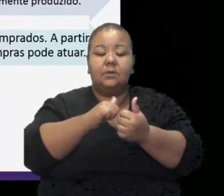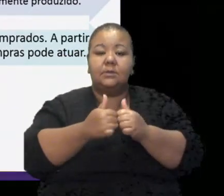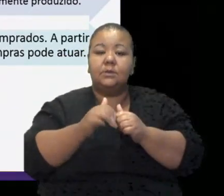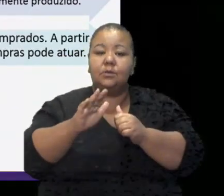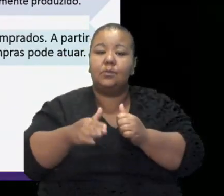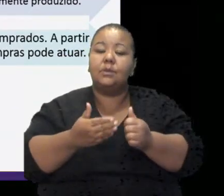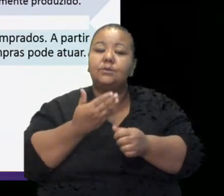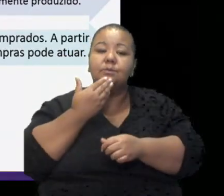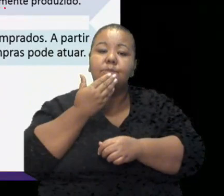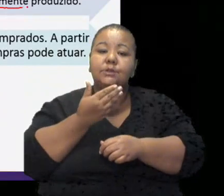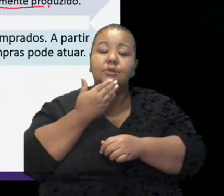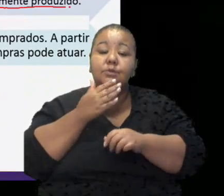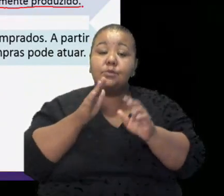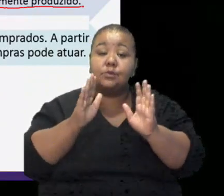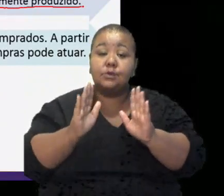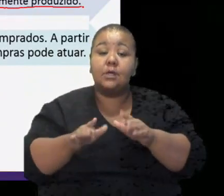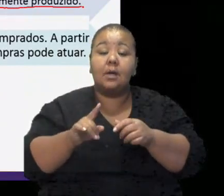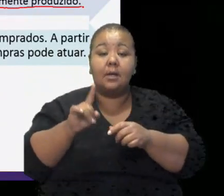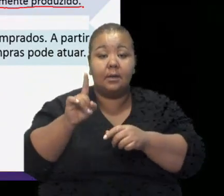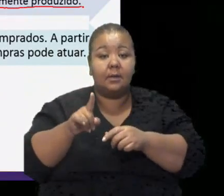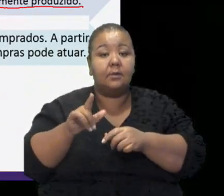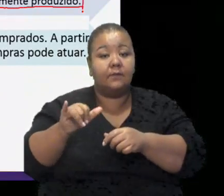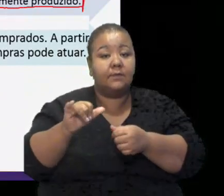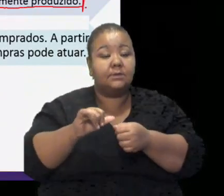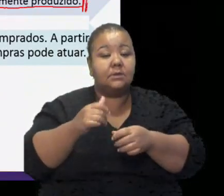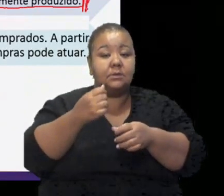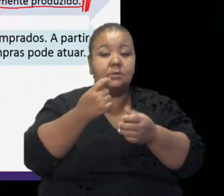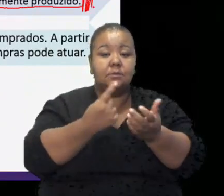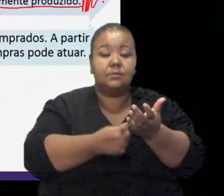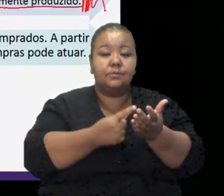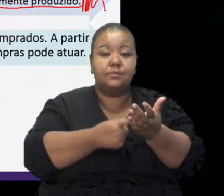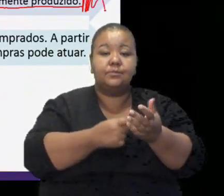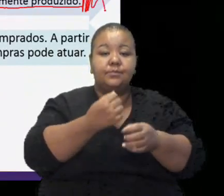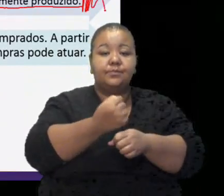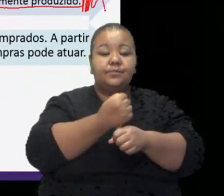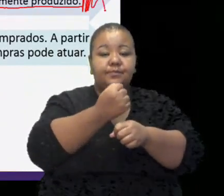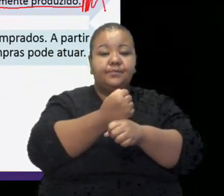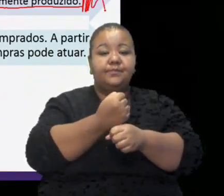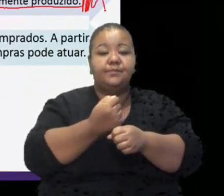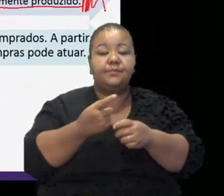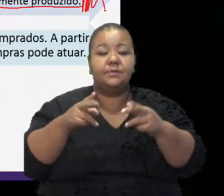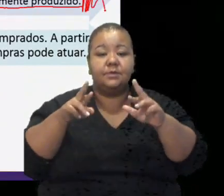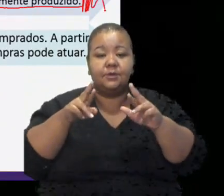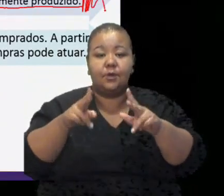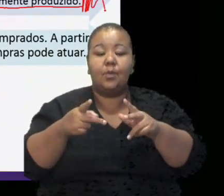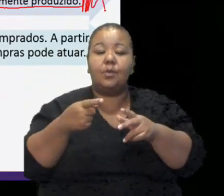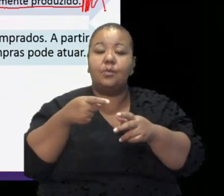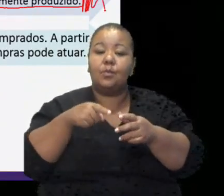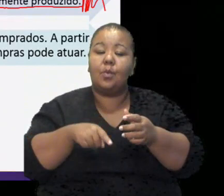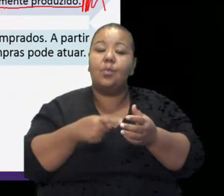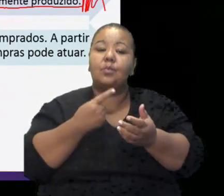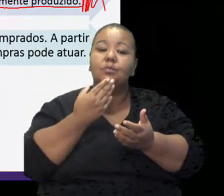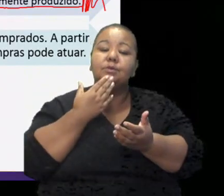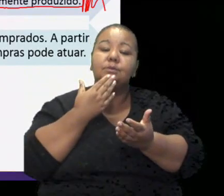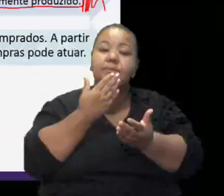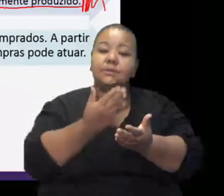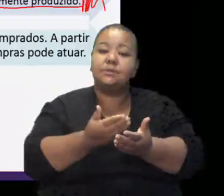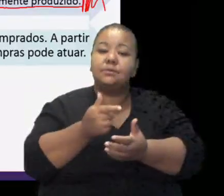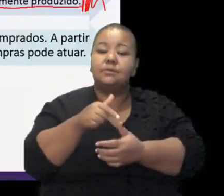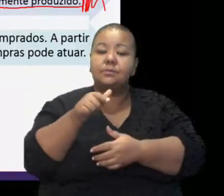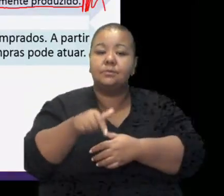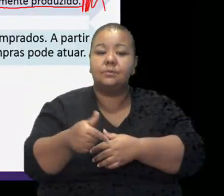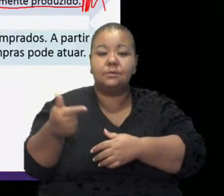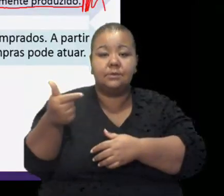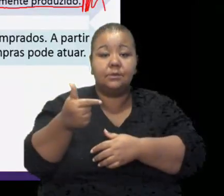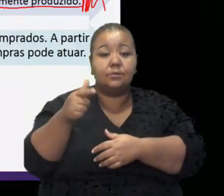demanda, isto é, aquilo que deve ser efetivamente produzido de acordo com a demanda do meu mercado. E, por fim, né, a